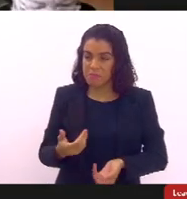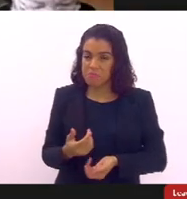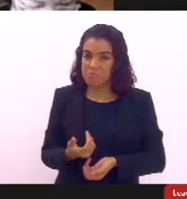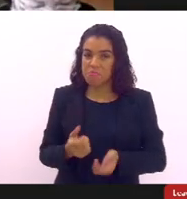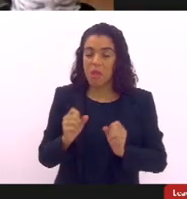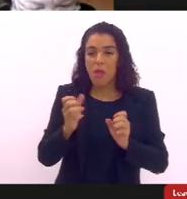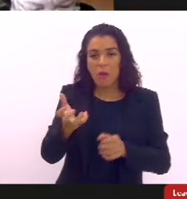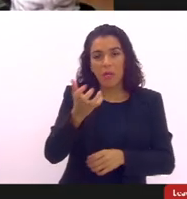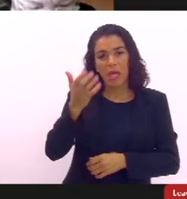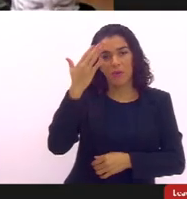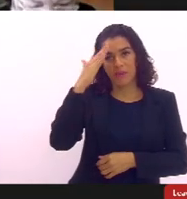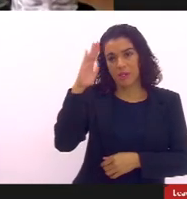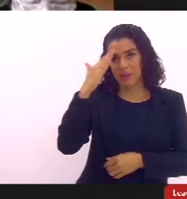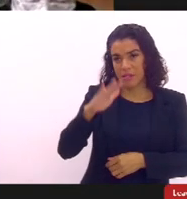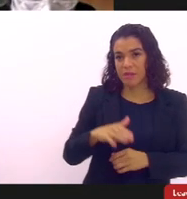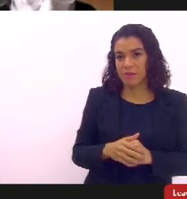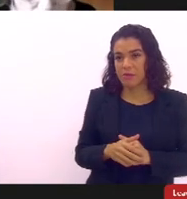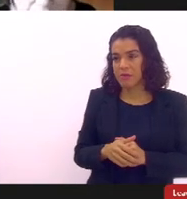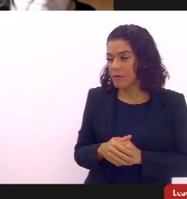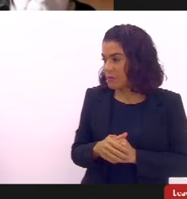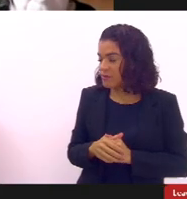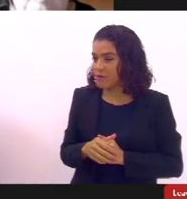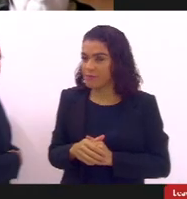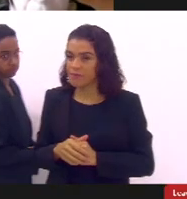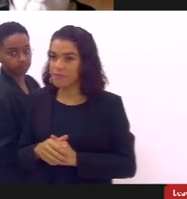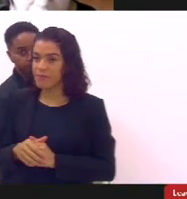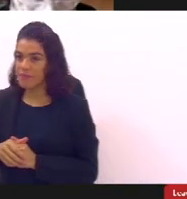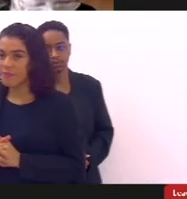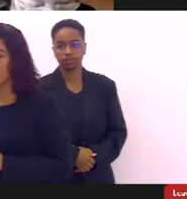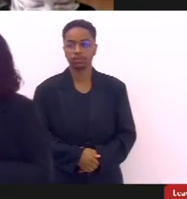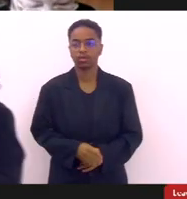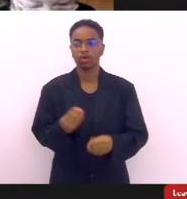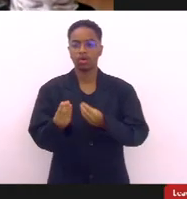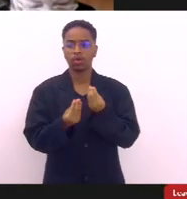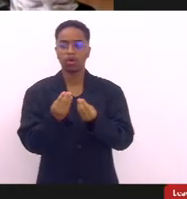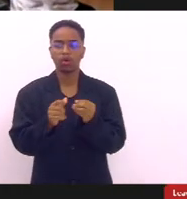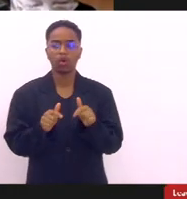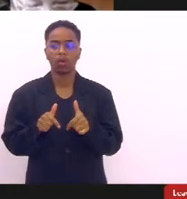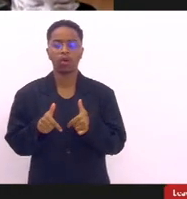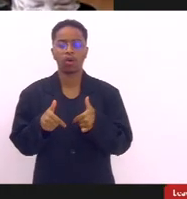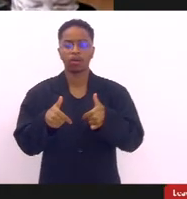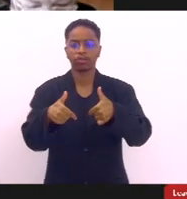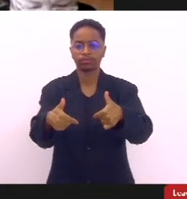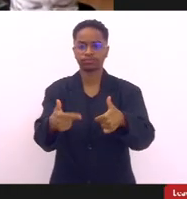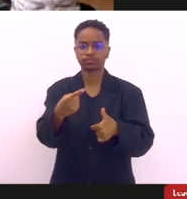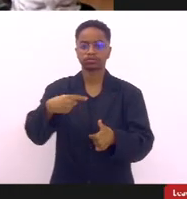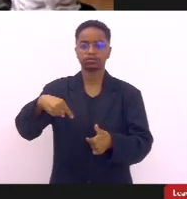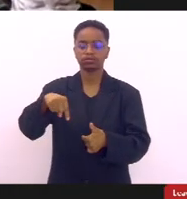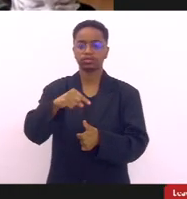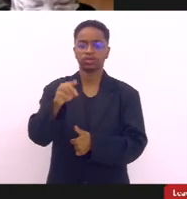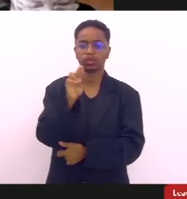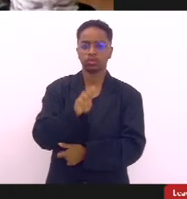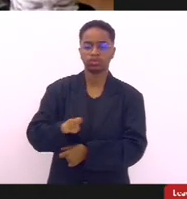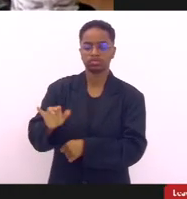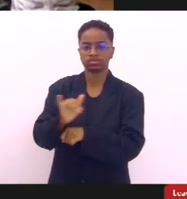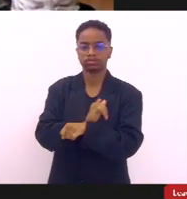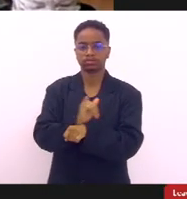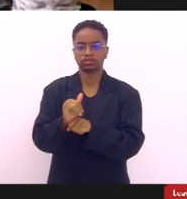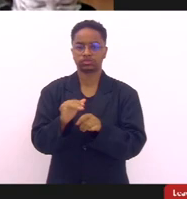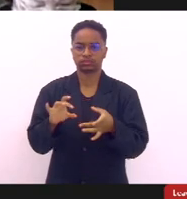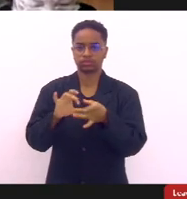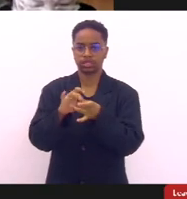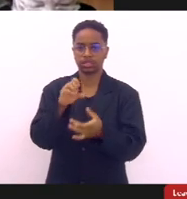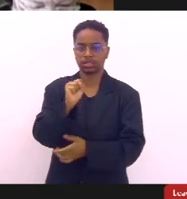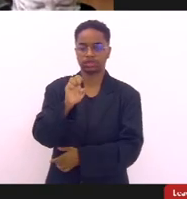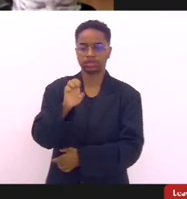queria entender um pouco mais quais foram as providências que foram adotadas pela SEAP